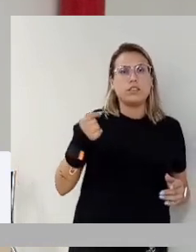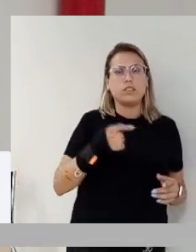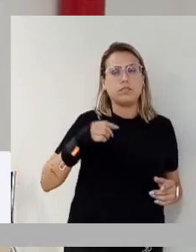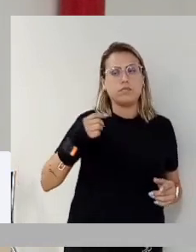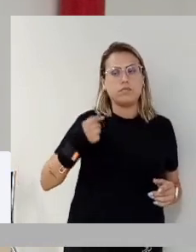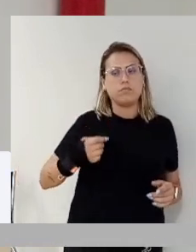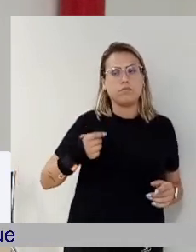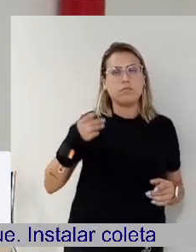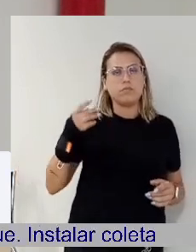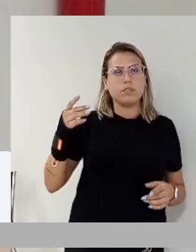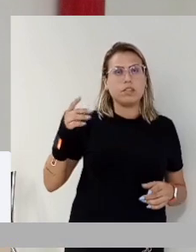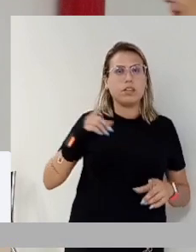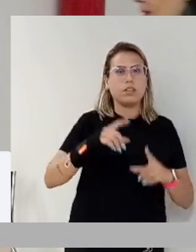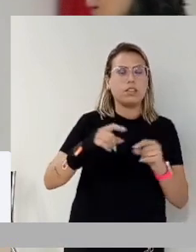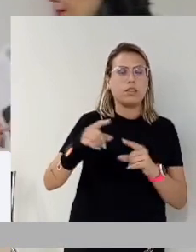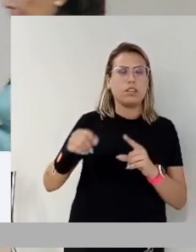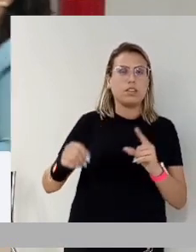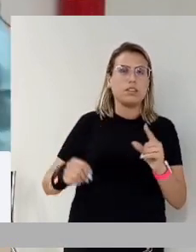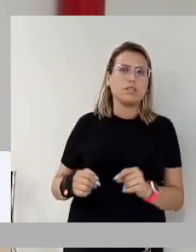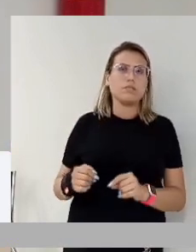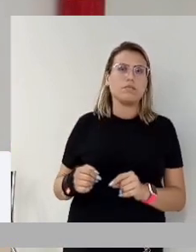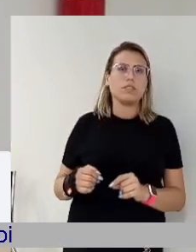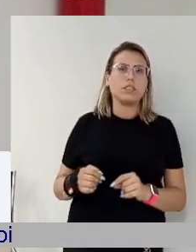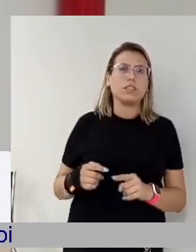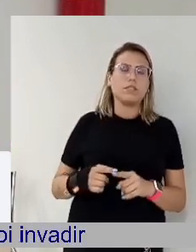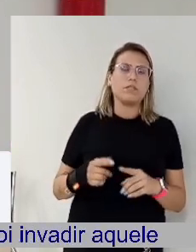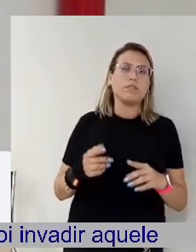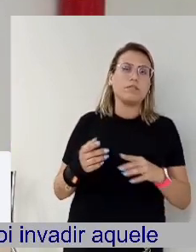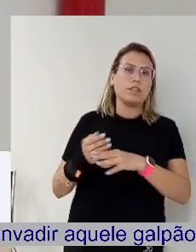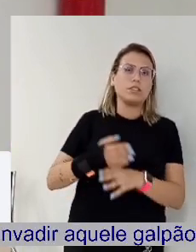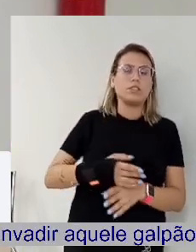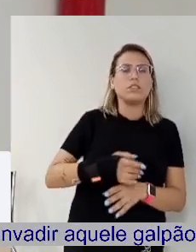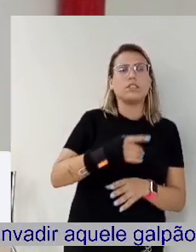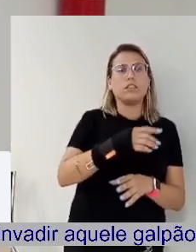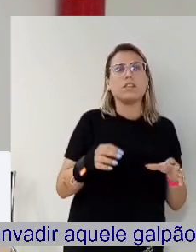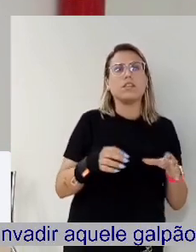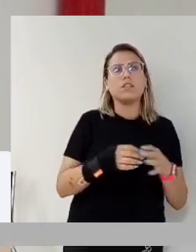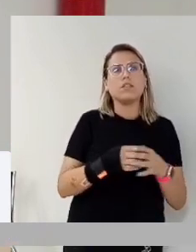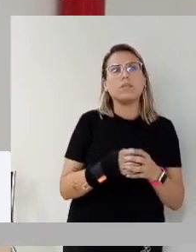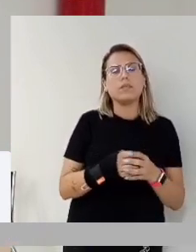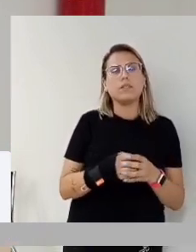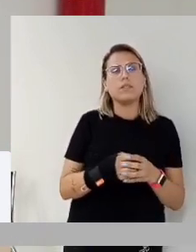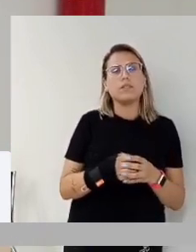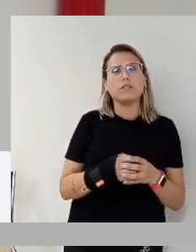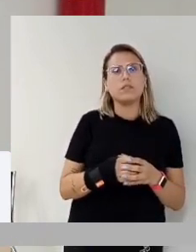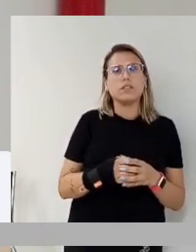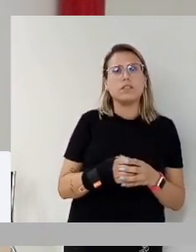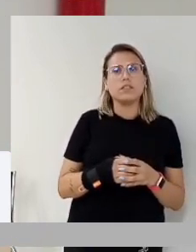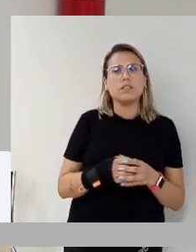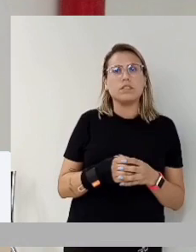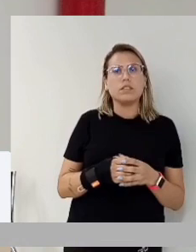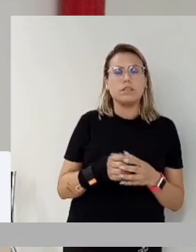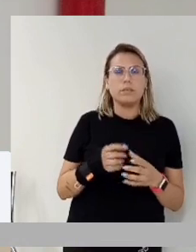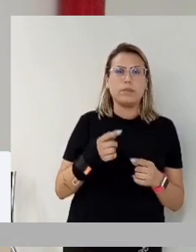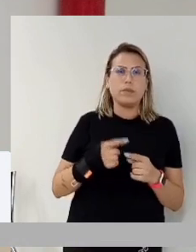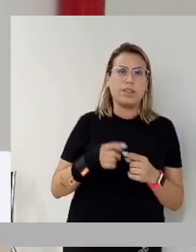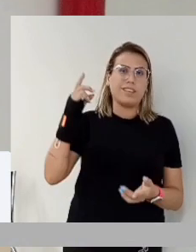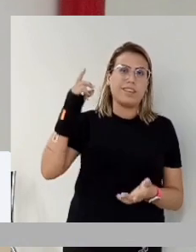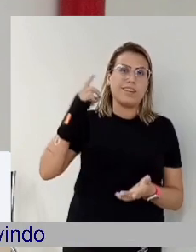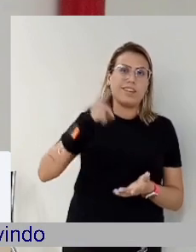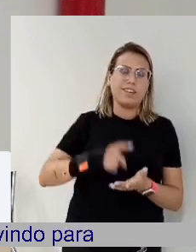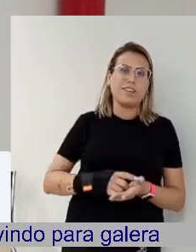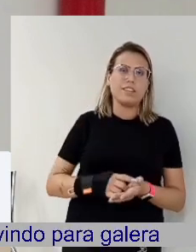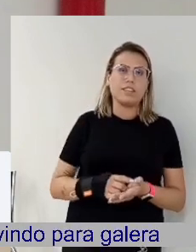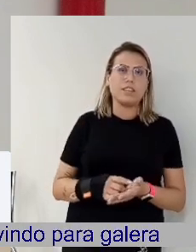Lar a coleta seletiva dentro do nosso município foi invadir aquele galpão invadir entre aspas sim porque na realidade ali eles só tava servindo pra